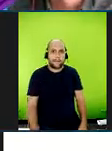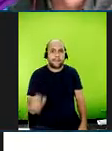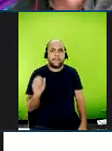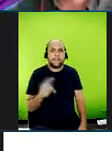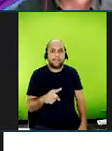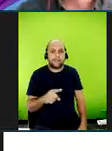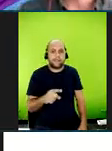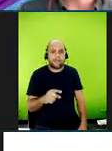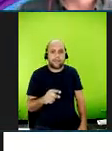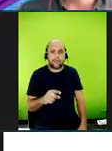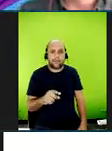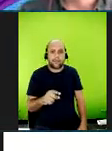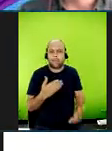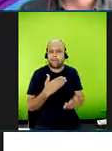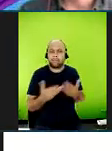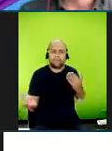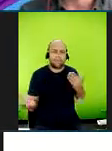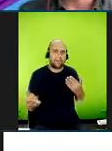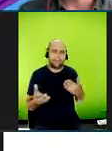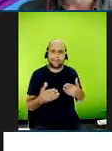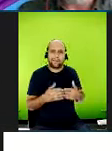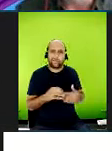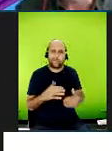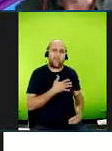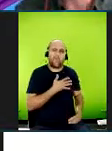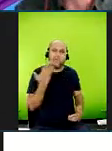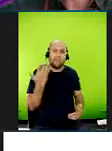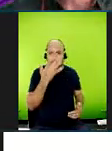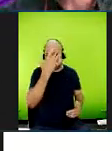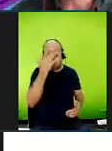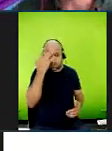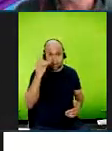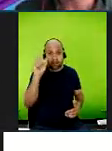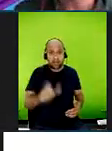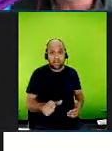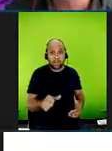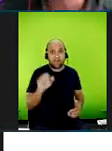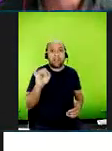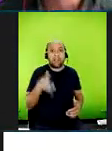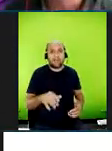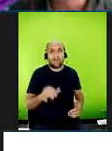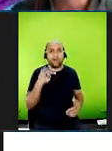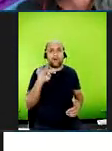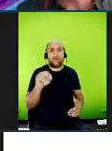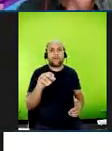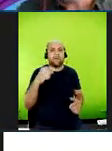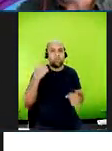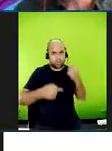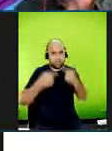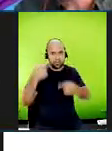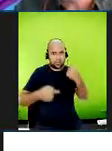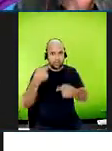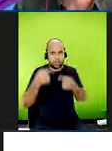uma pedra horrorosa Para um cara que tinha ele era em si uma ato político universo LGBT